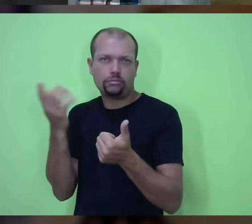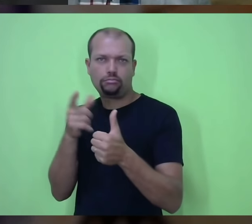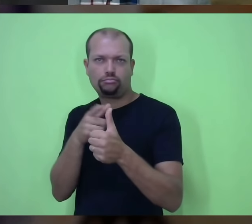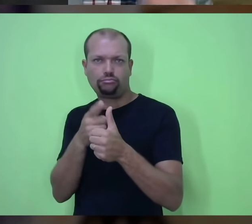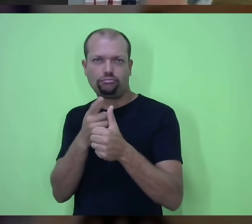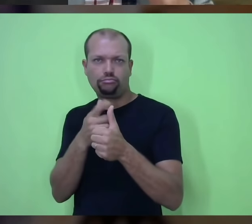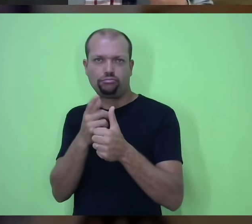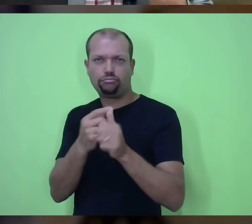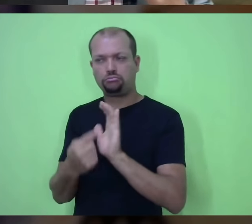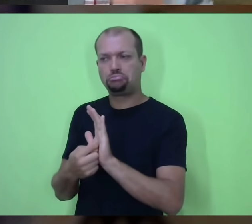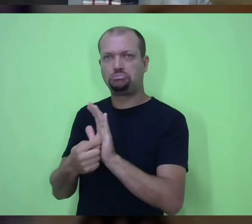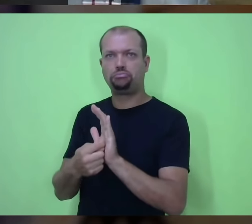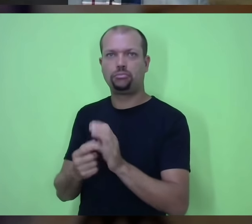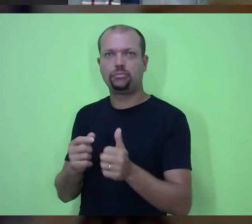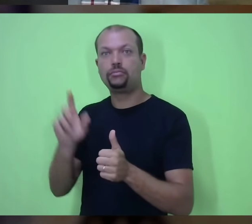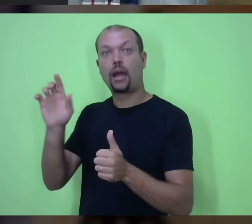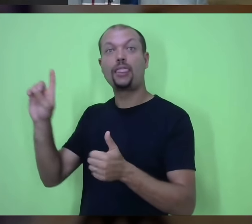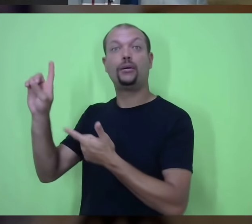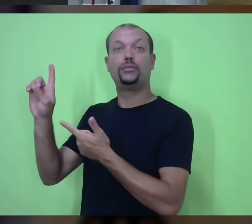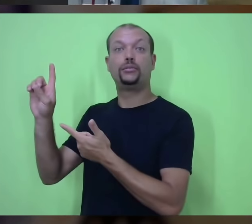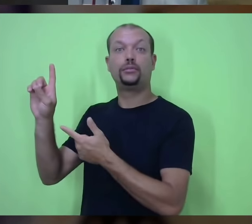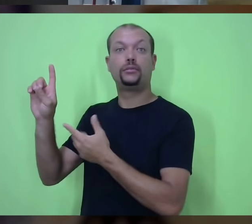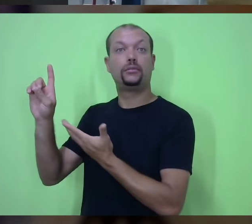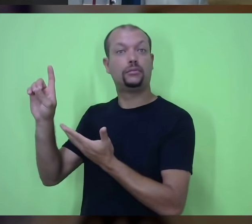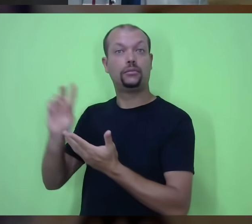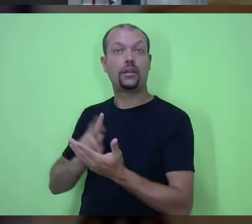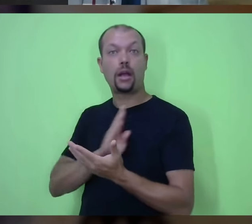primeiro personagem do livro de Hebreus é Deus.